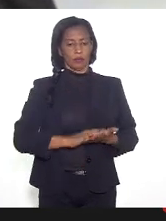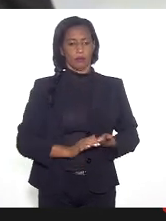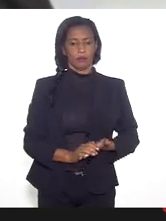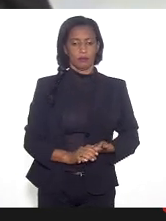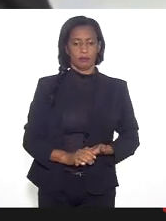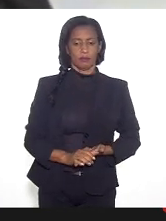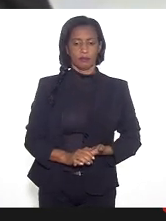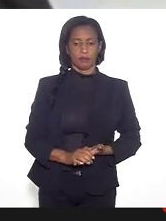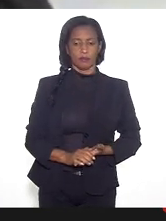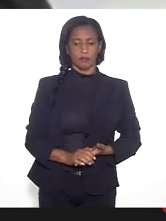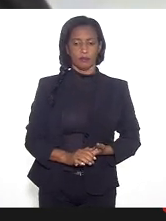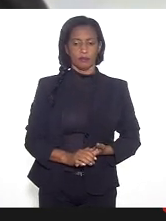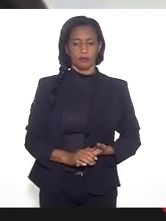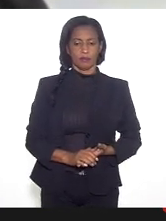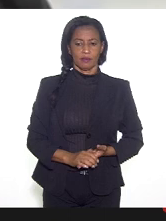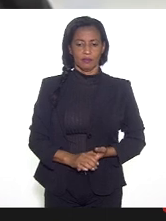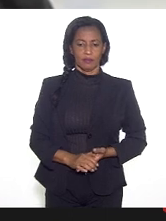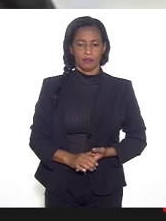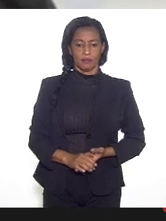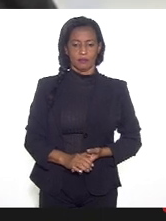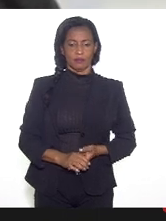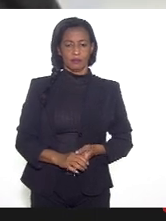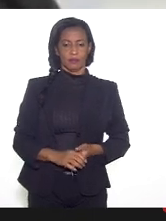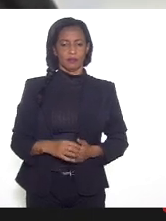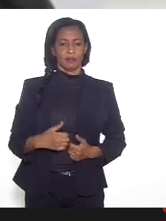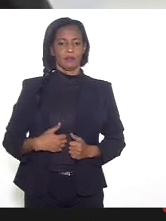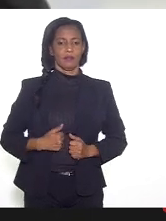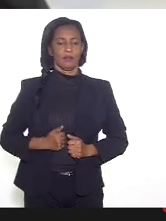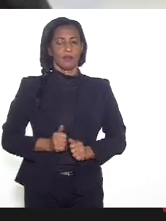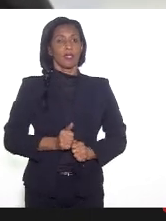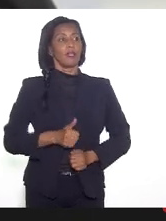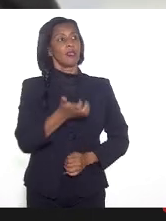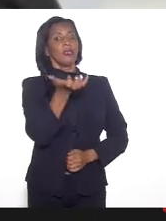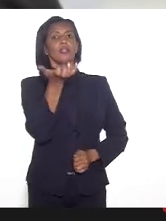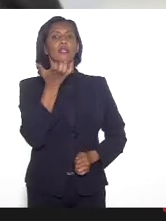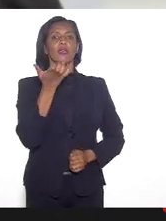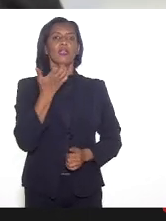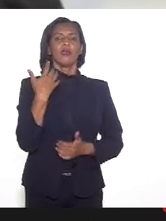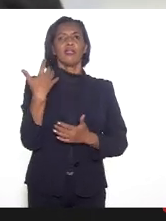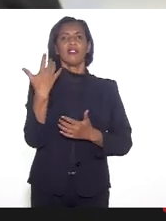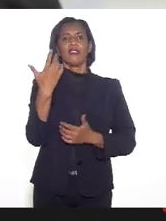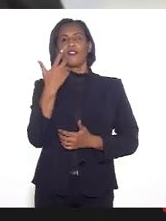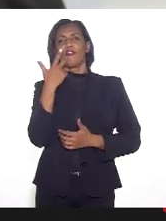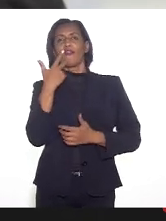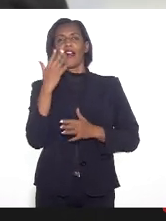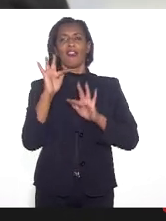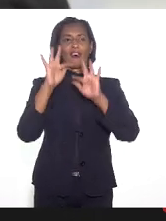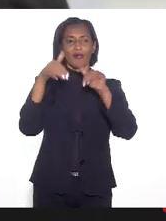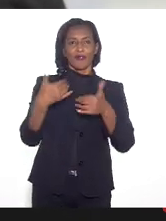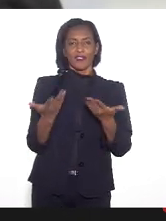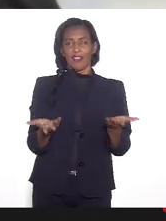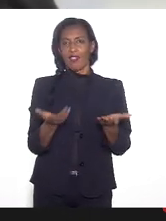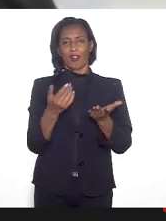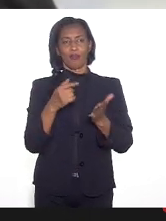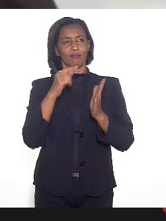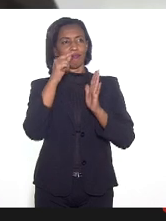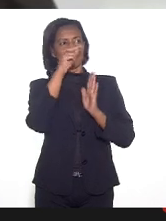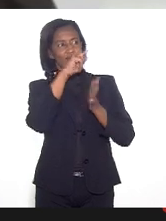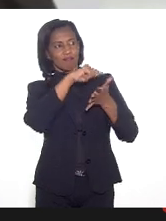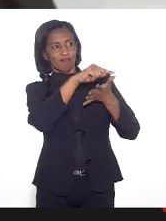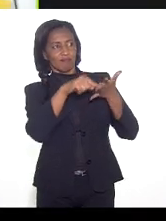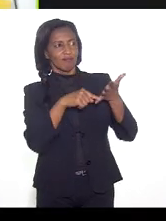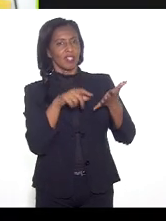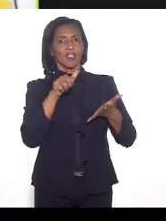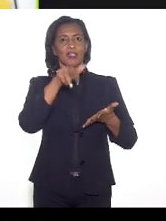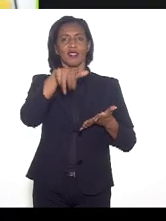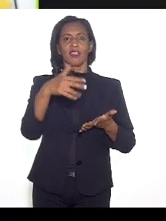transmissão, mas eu gostaria de saber quem gostaria de fazer uso da palavra, obviamente o Coronel Polito fará ao final, mas quem